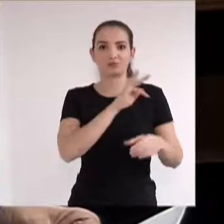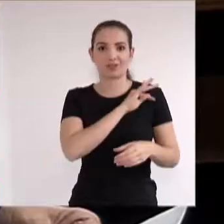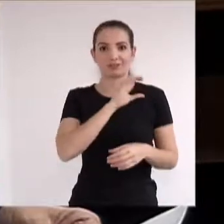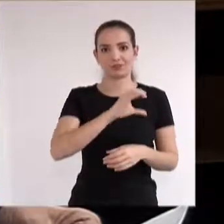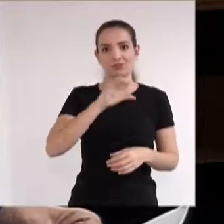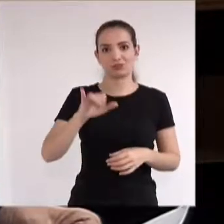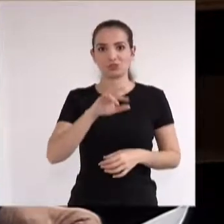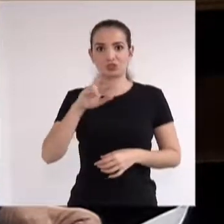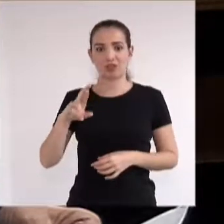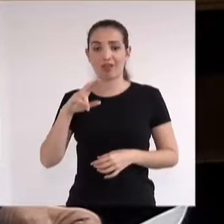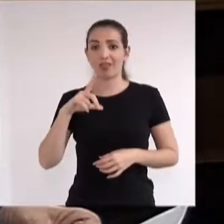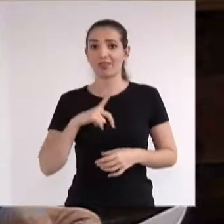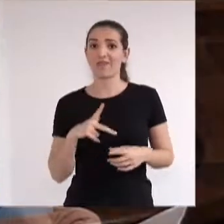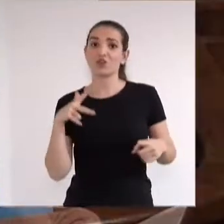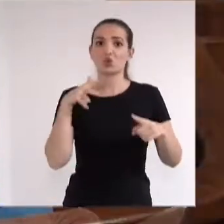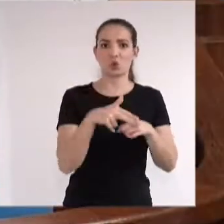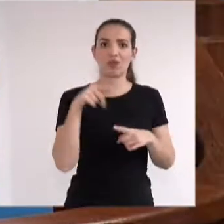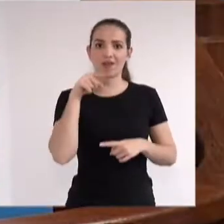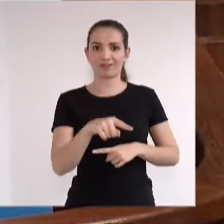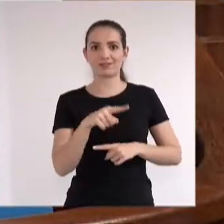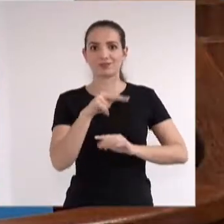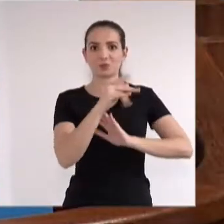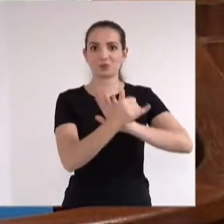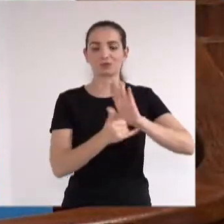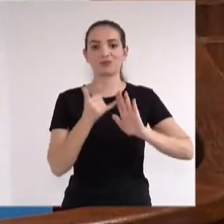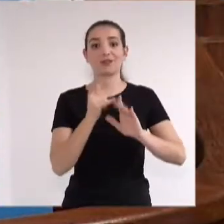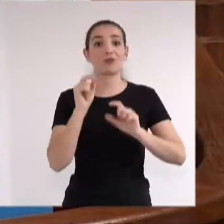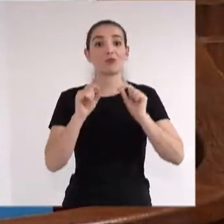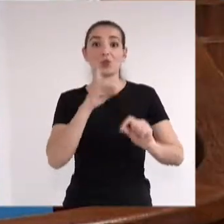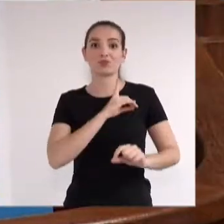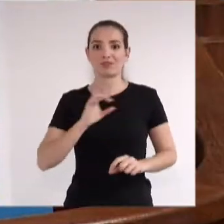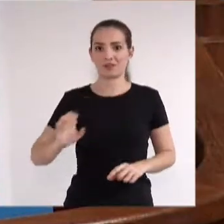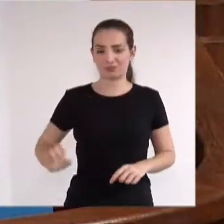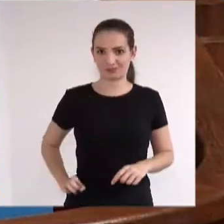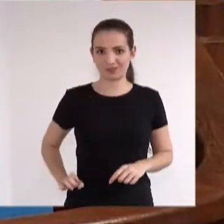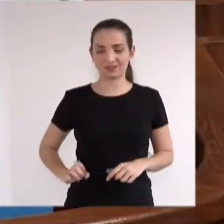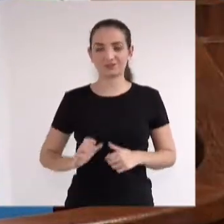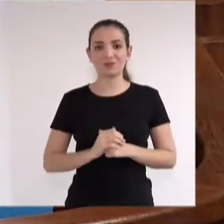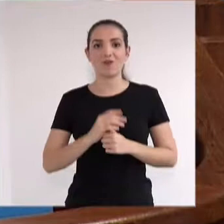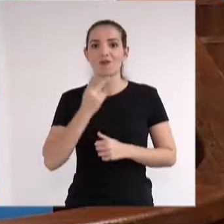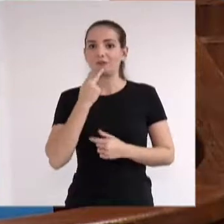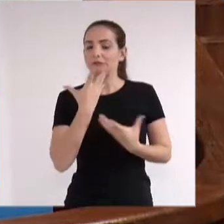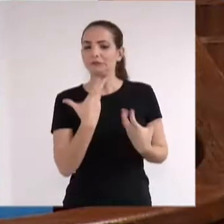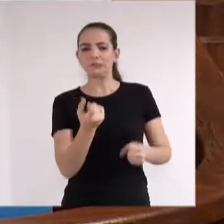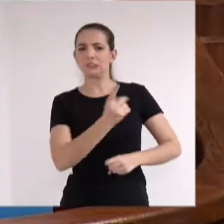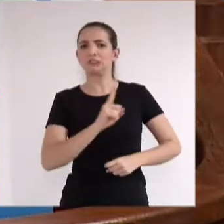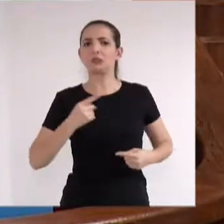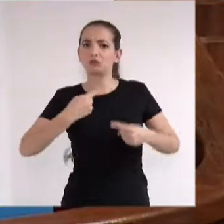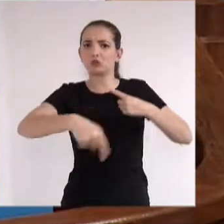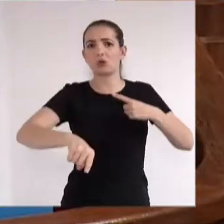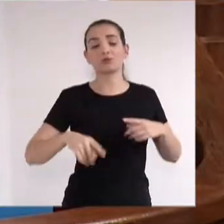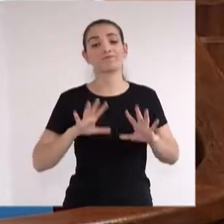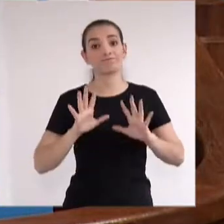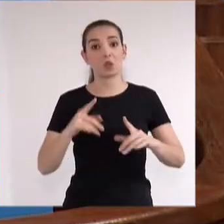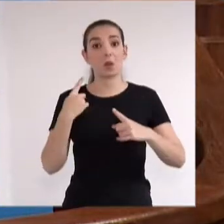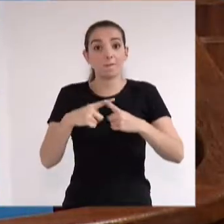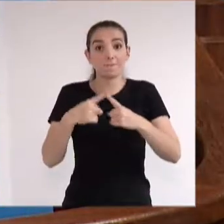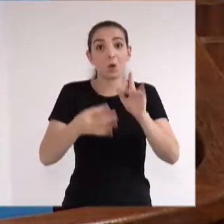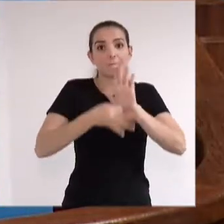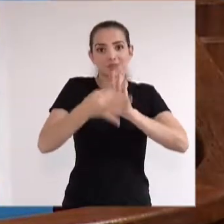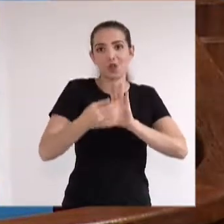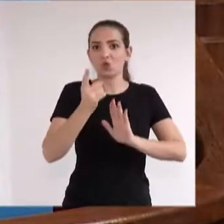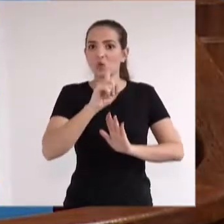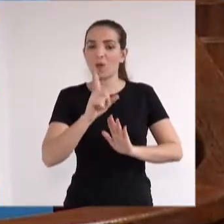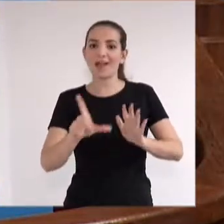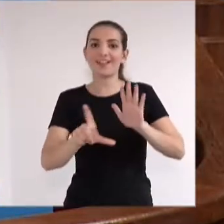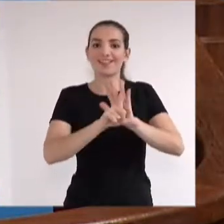segmento do projeto por unanimidade, e aí o parlamentar, porque normalmente a discussão não é do ponto de vista de legalidade, é do